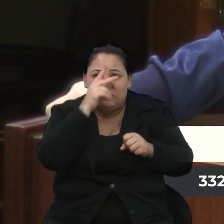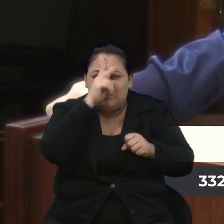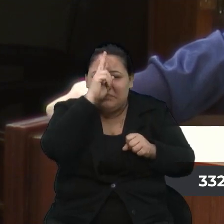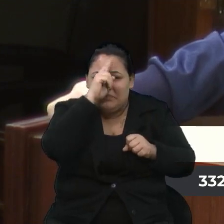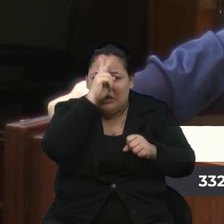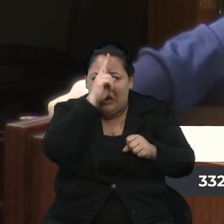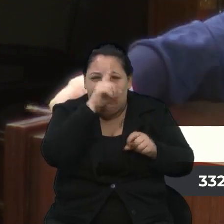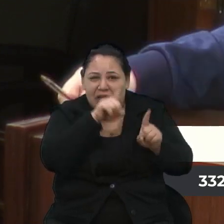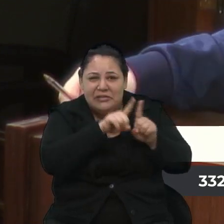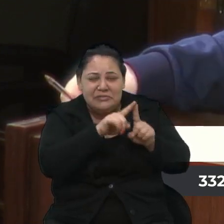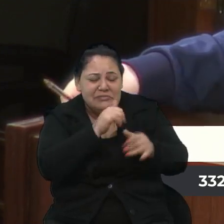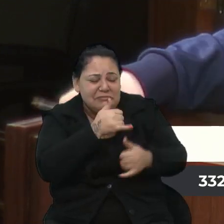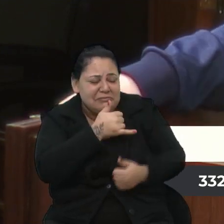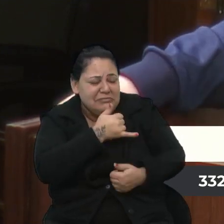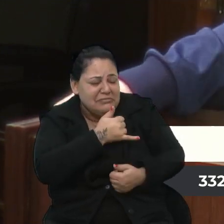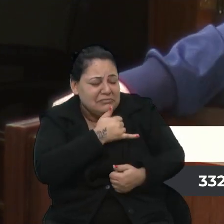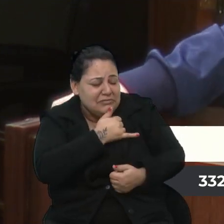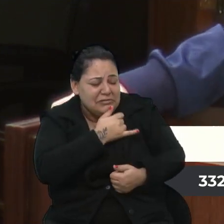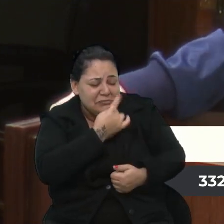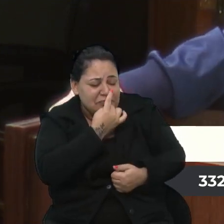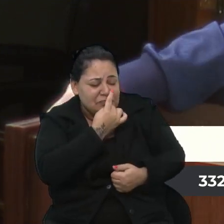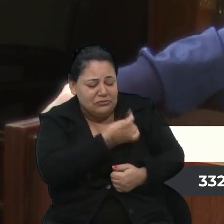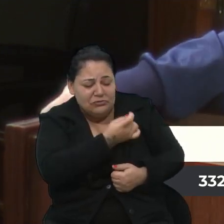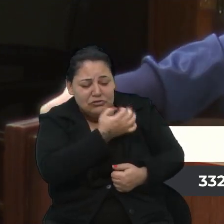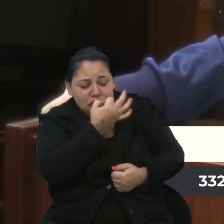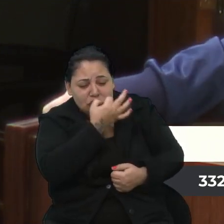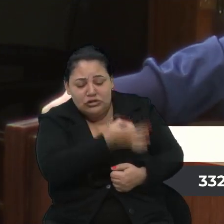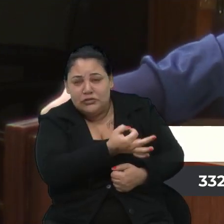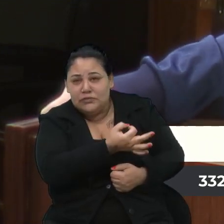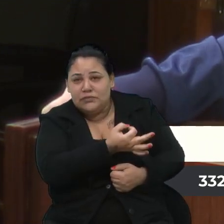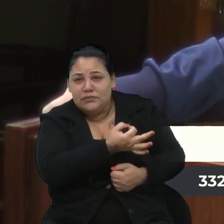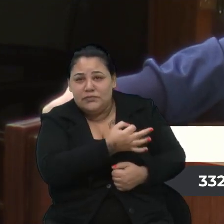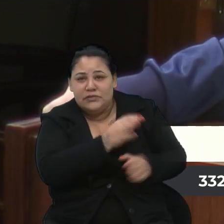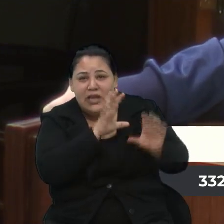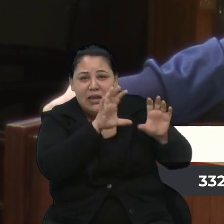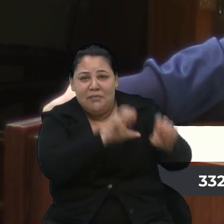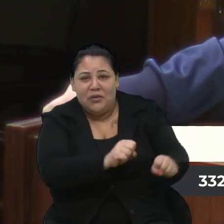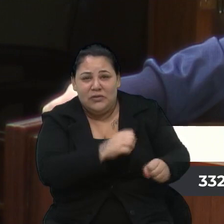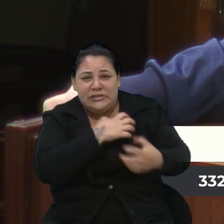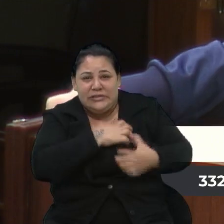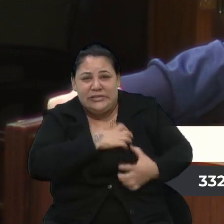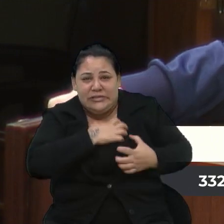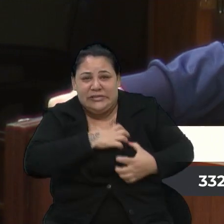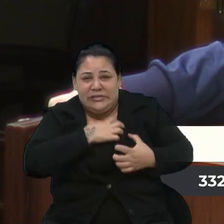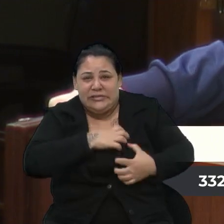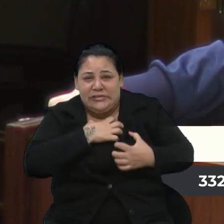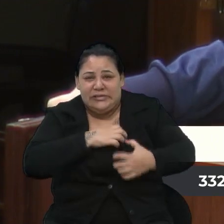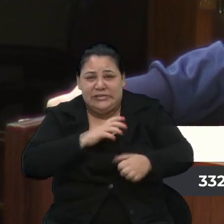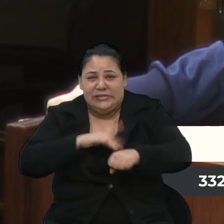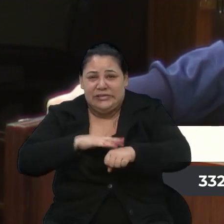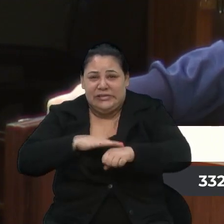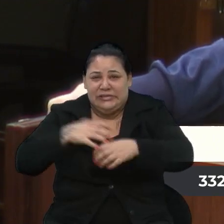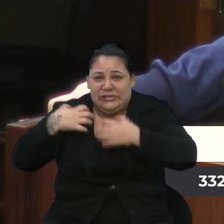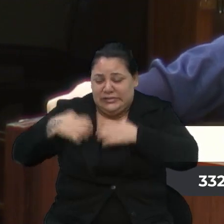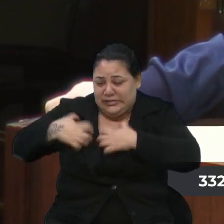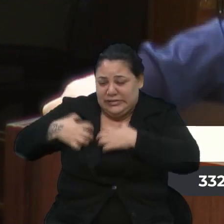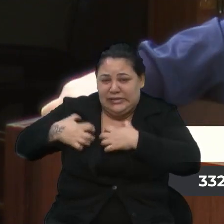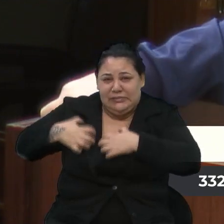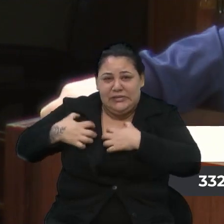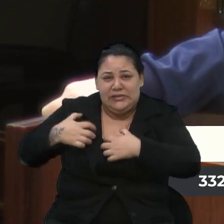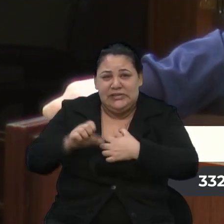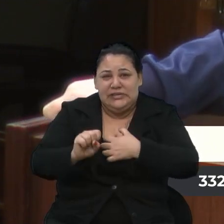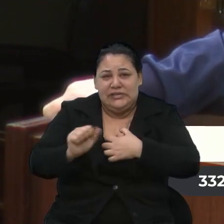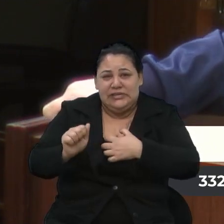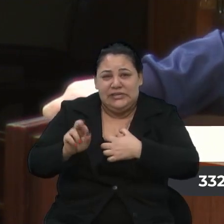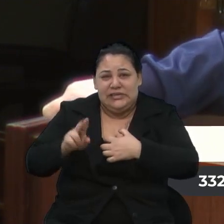uma tristeza. Para vocês terem noção, ela pegou 3 vezes sarna. E isso ela fala abertamente, 3 vezes sarna, essa